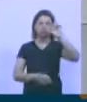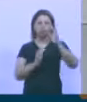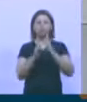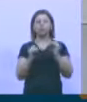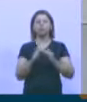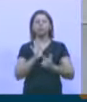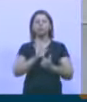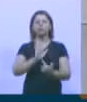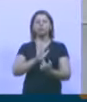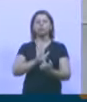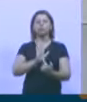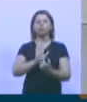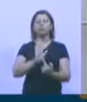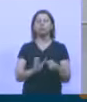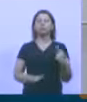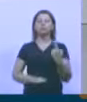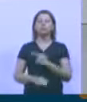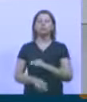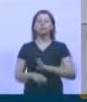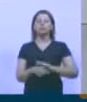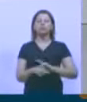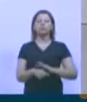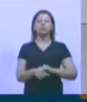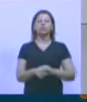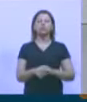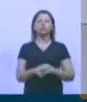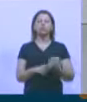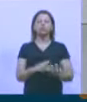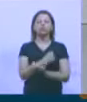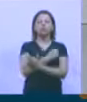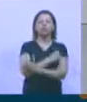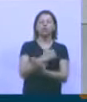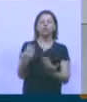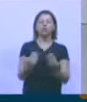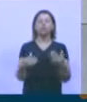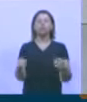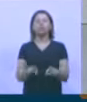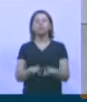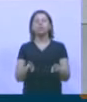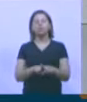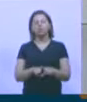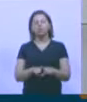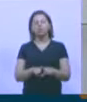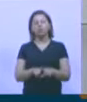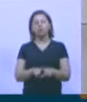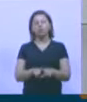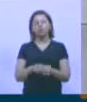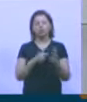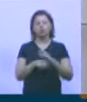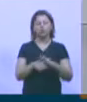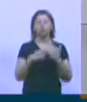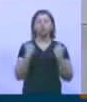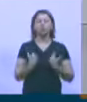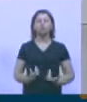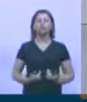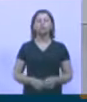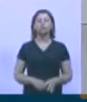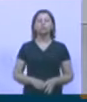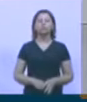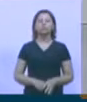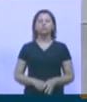mostre nossas doenças emocionais, mas também as nossas doenças físicas. We have seen there are four